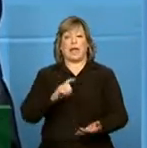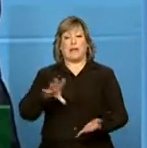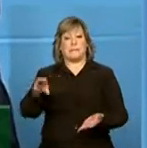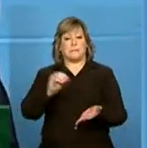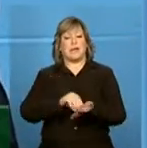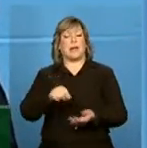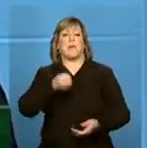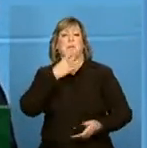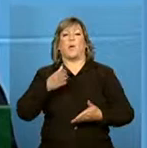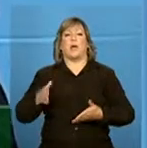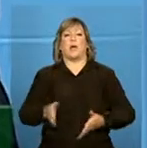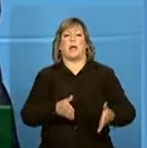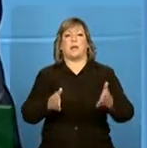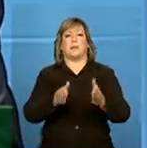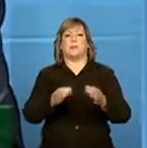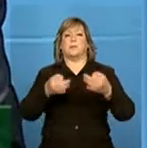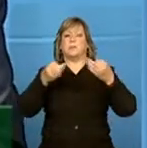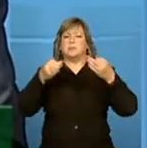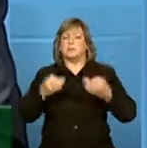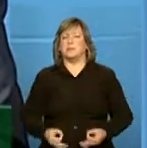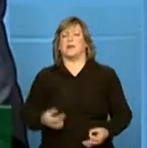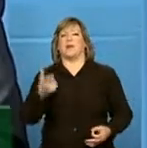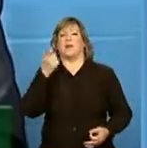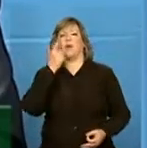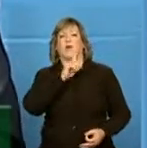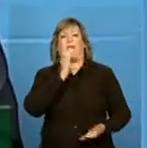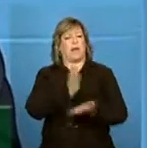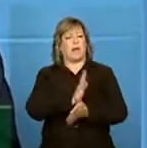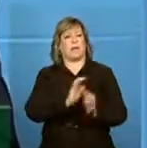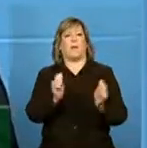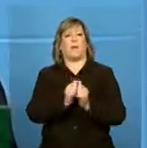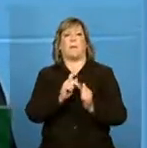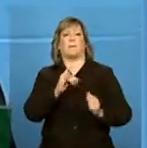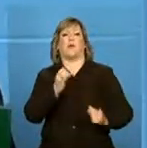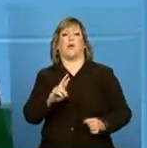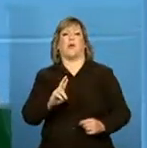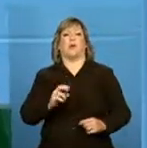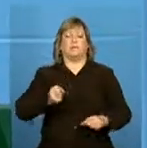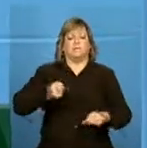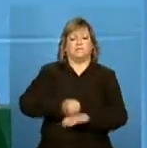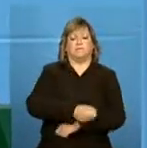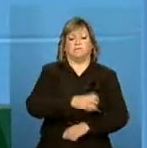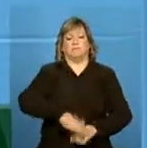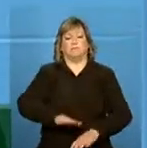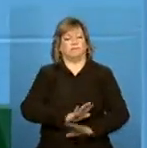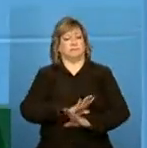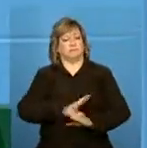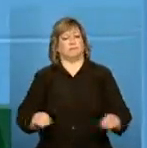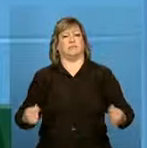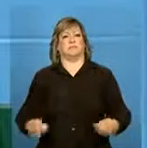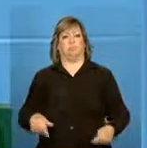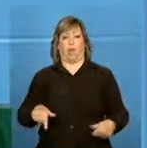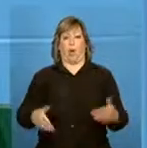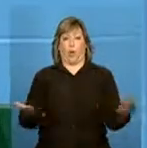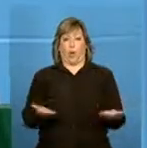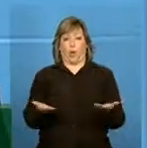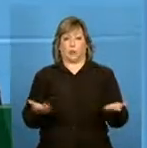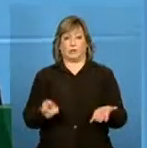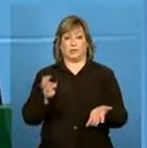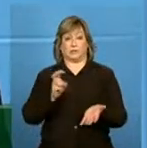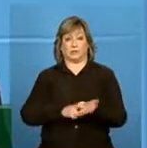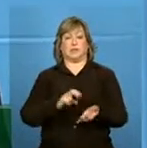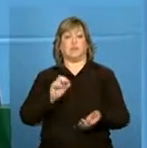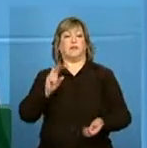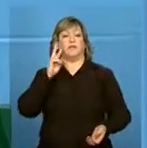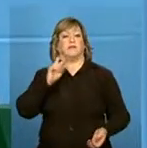bom caminho num que seja perfeito para conseguir a erradicação das piores formas de trabalho infantil. Esta manhã vimos